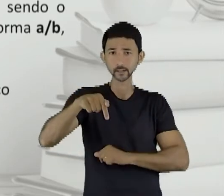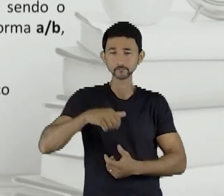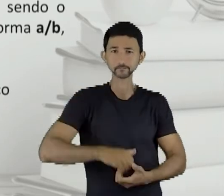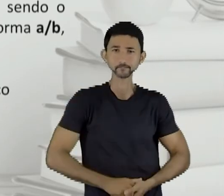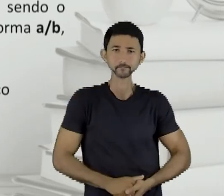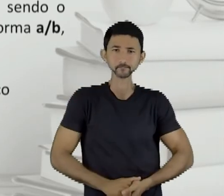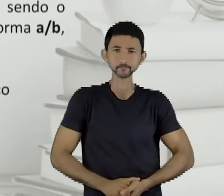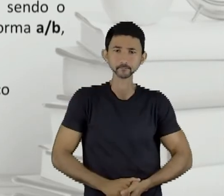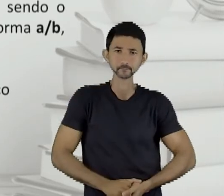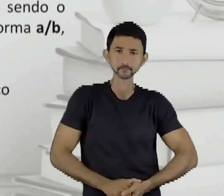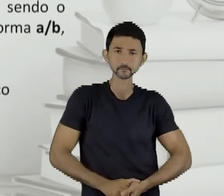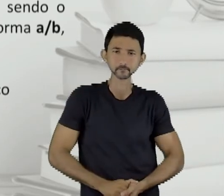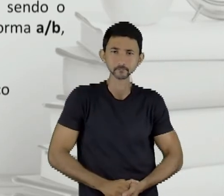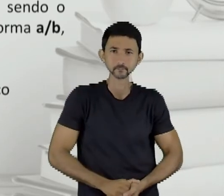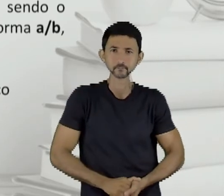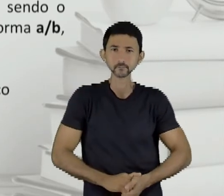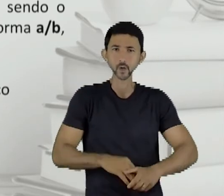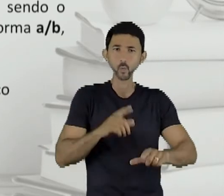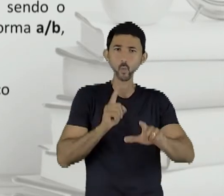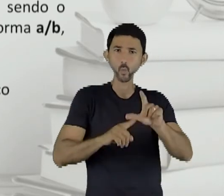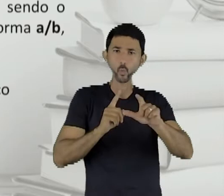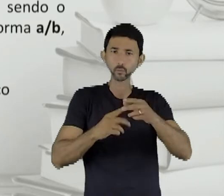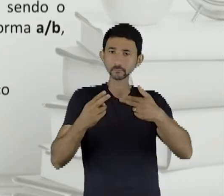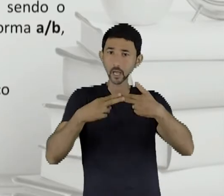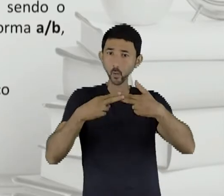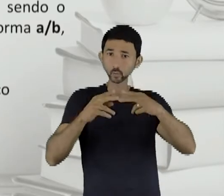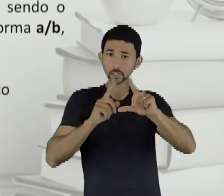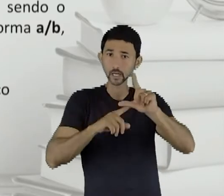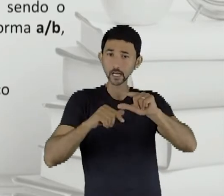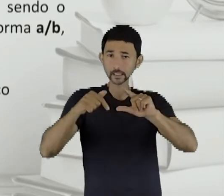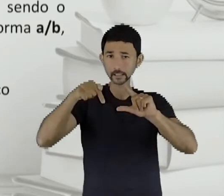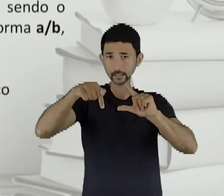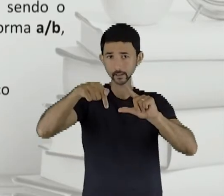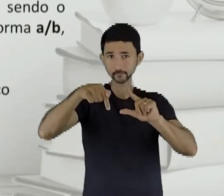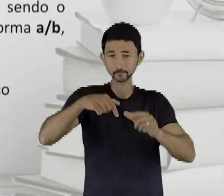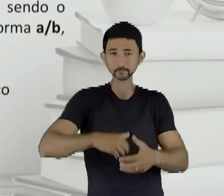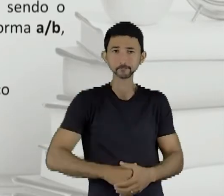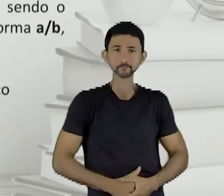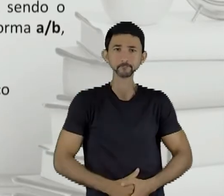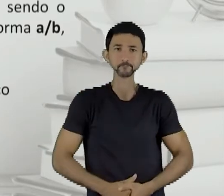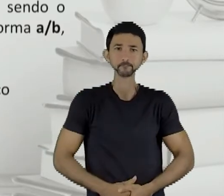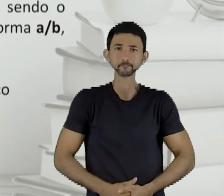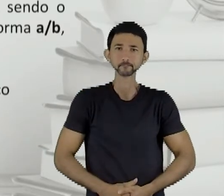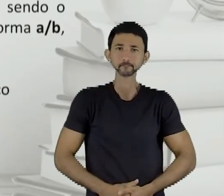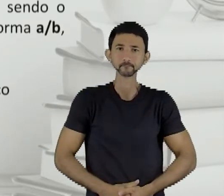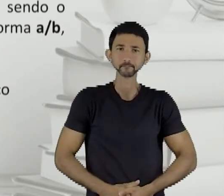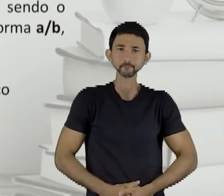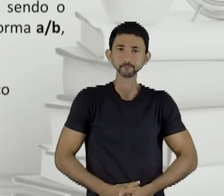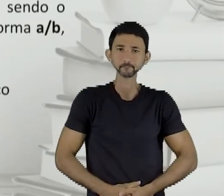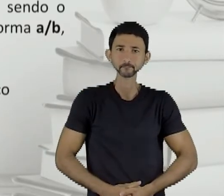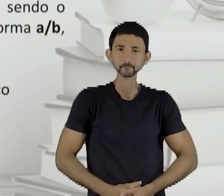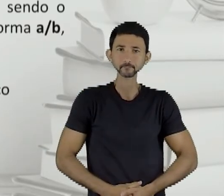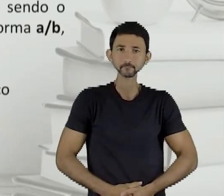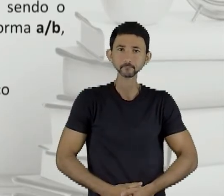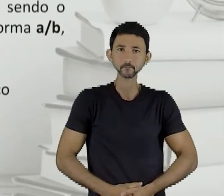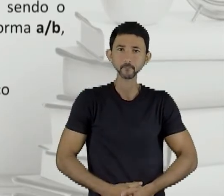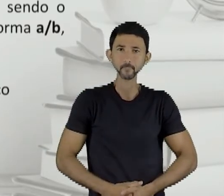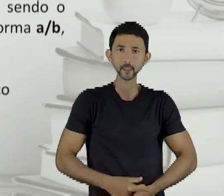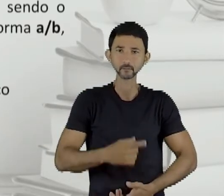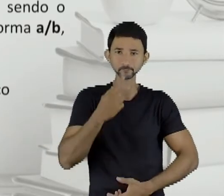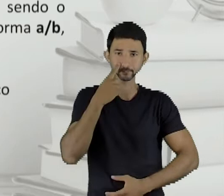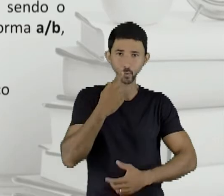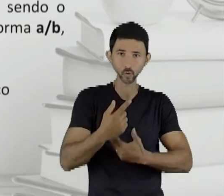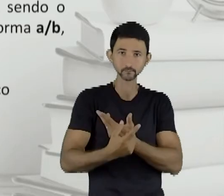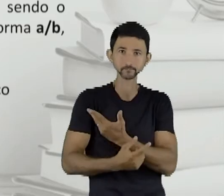o quociente como uma característica principal dos números racionais. Certo? Então, sem mudar a tela, vamos